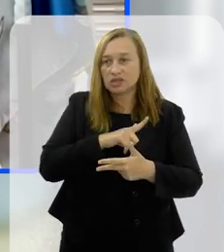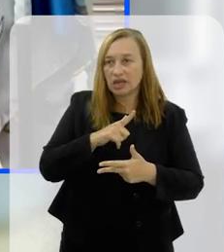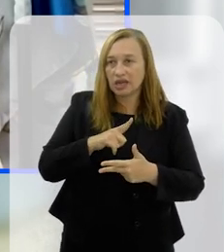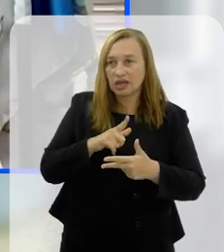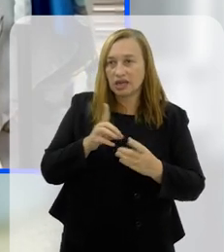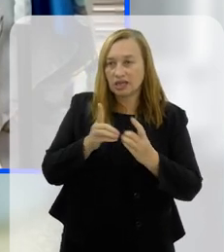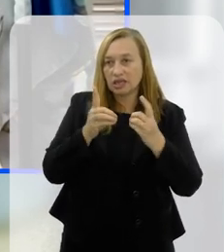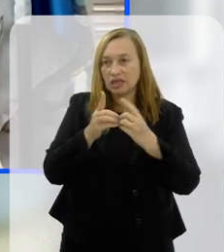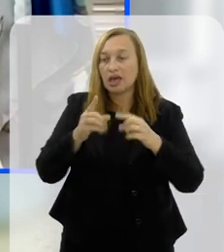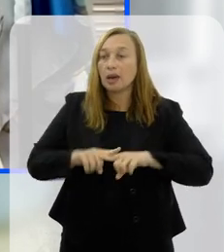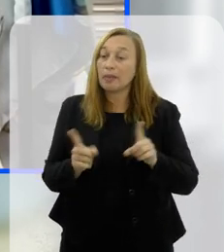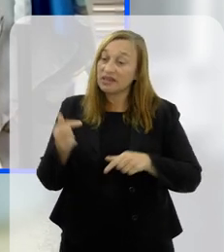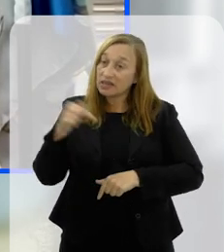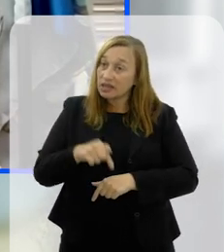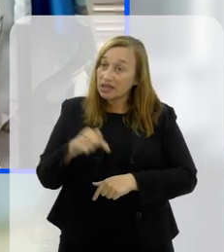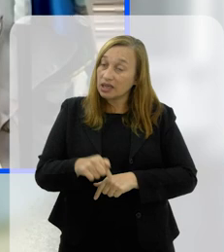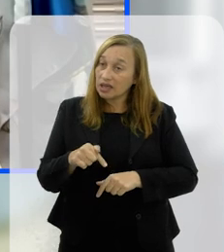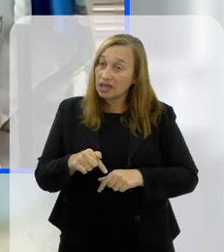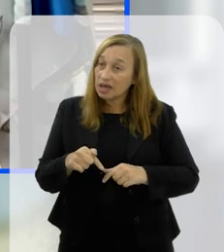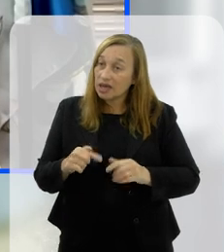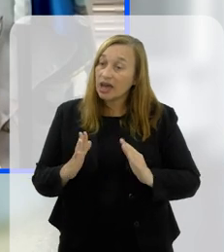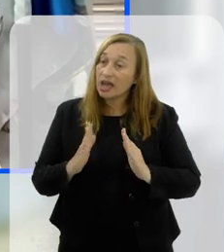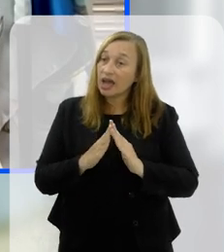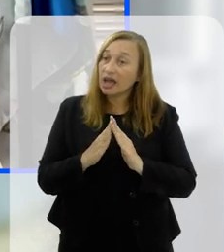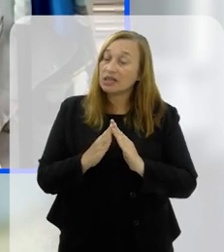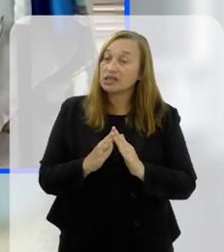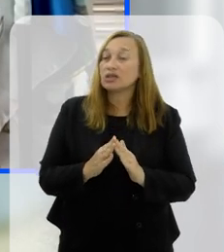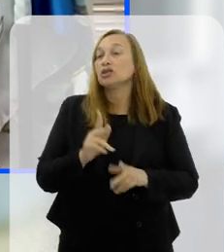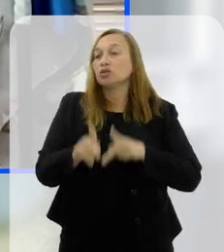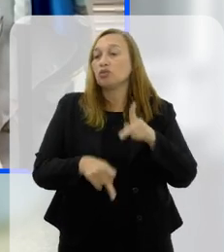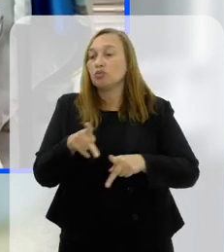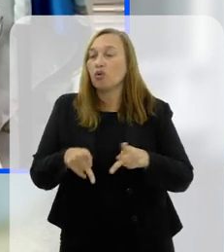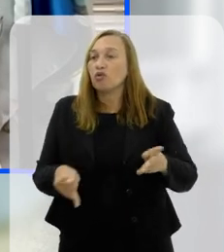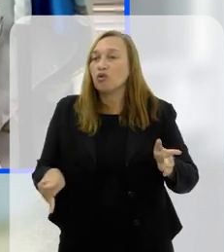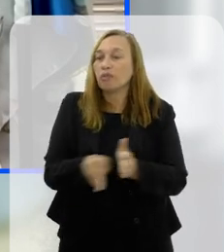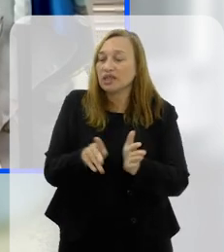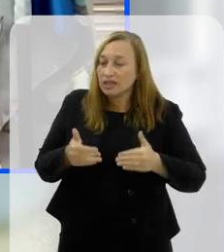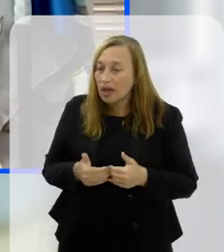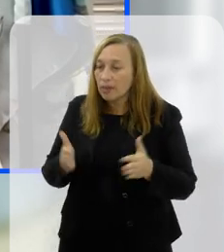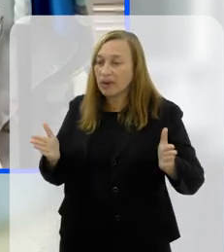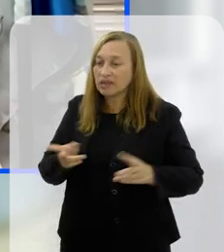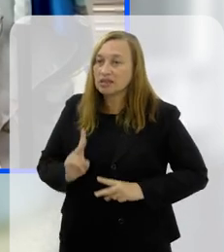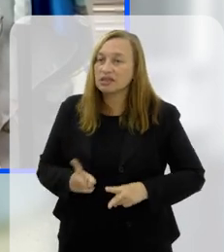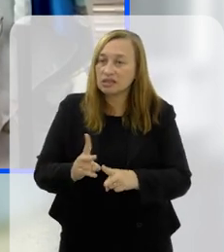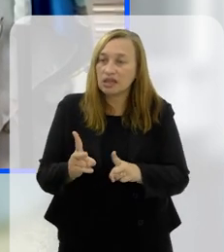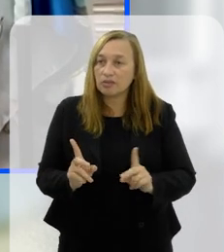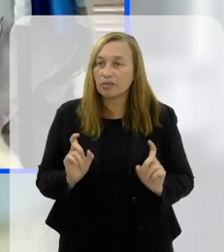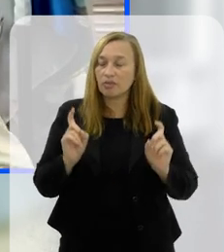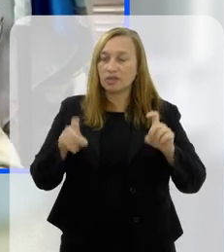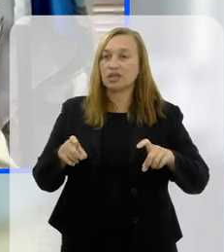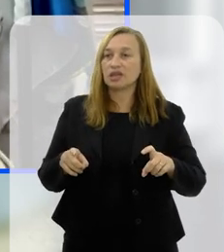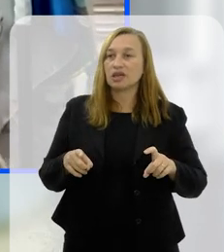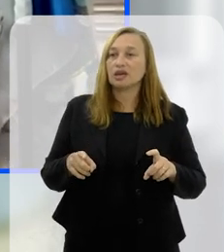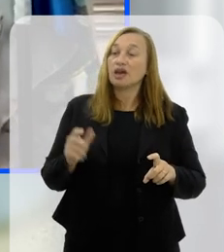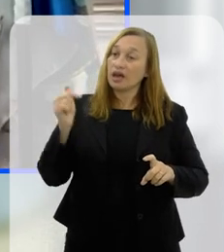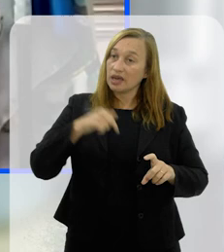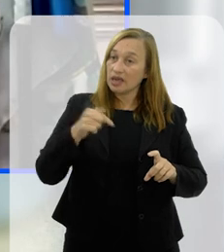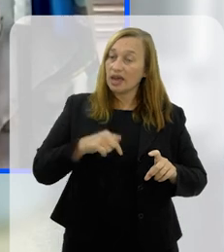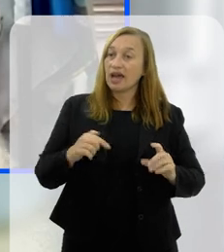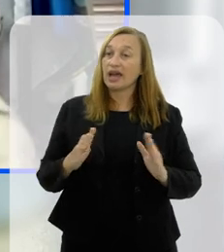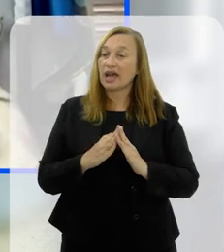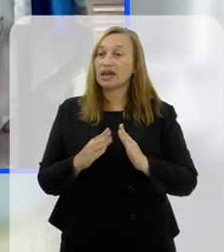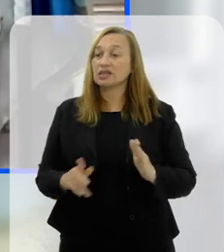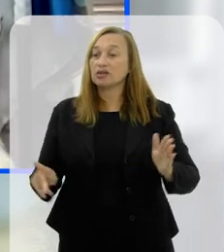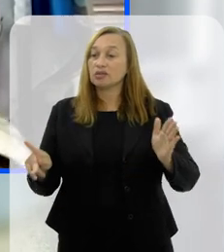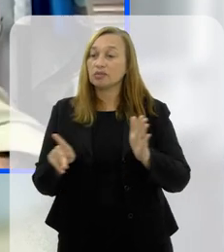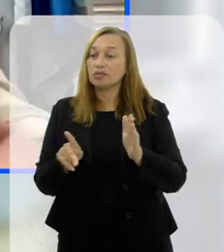aqui no Parlamento nós estamos de portas abertas essa casa aqui é a casa do povo sempre o nosso Deputado Rodrigo Barcelar fala que